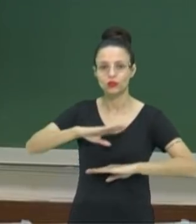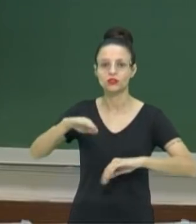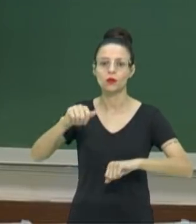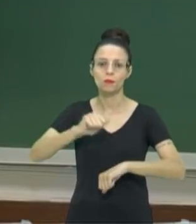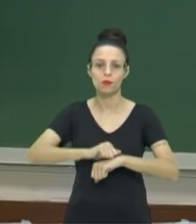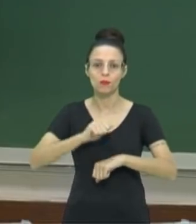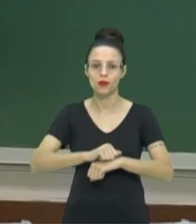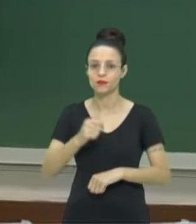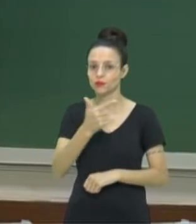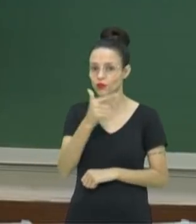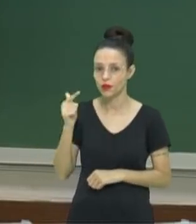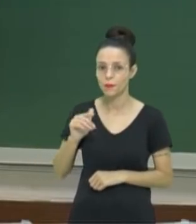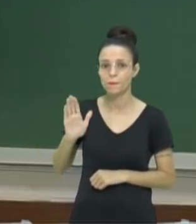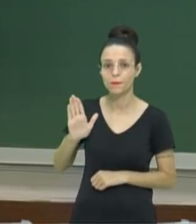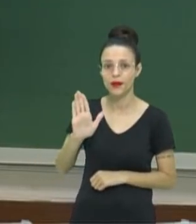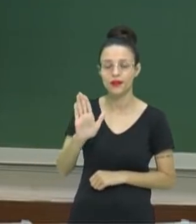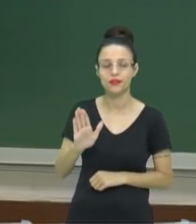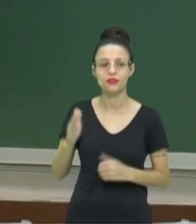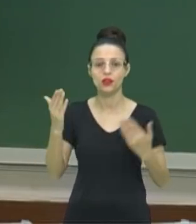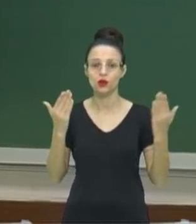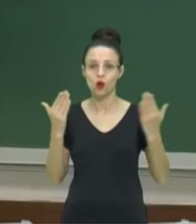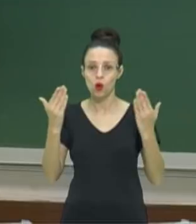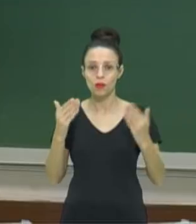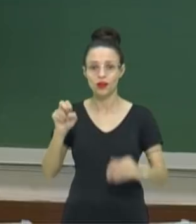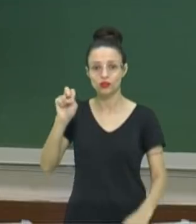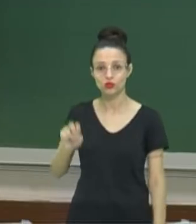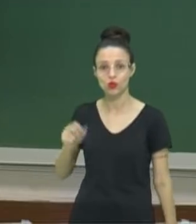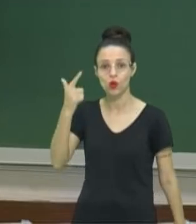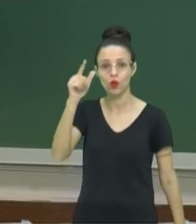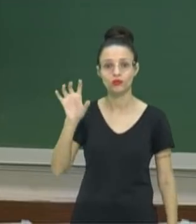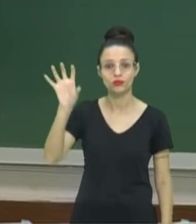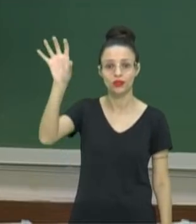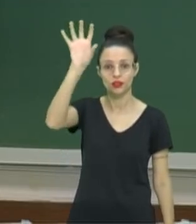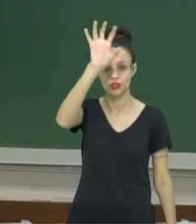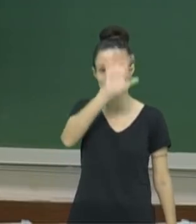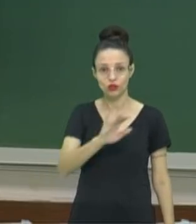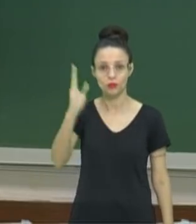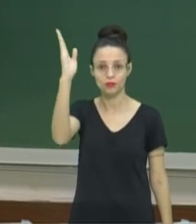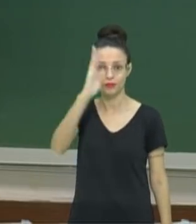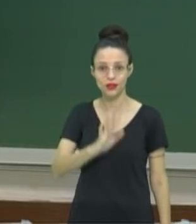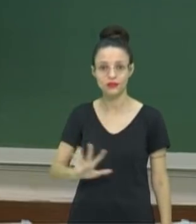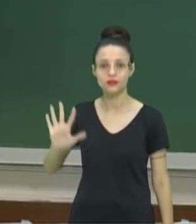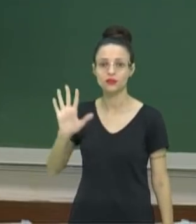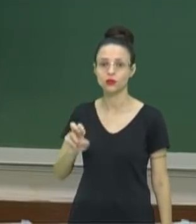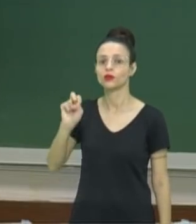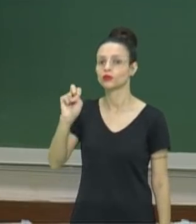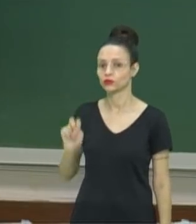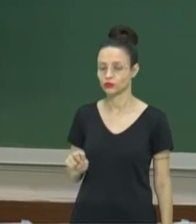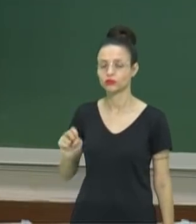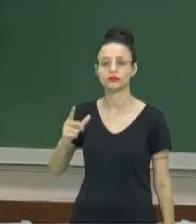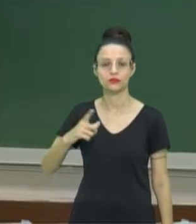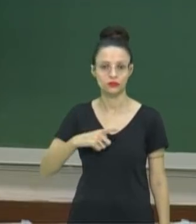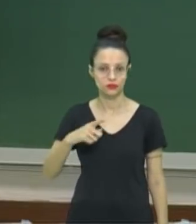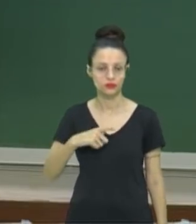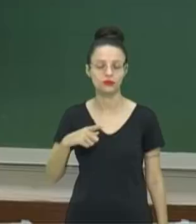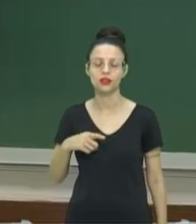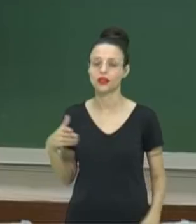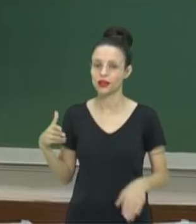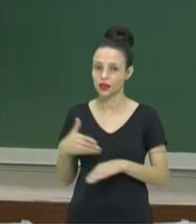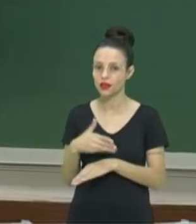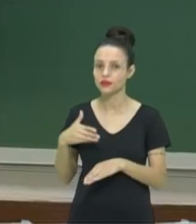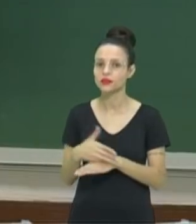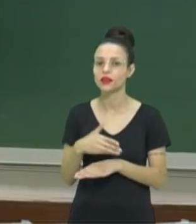pobreza que não aconteça. Mas se eu comparar a região sul com outras regiões do Brasil, eu posso dizer que a nossa região tem